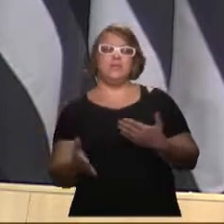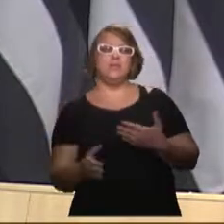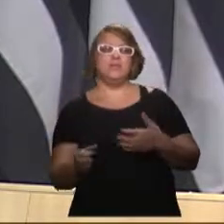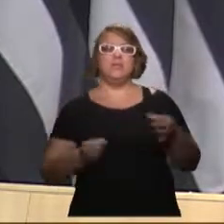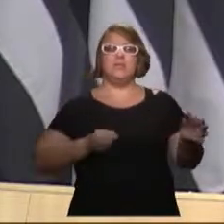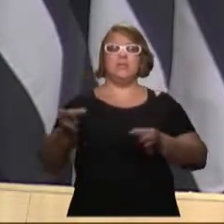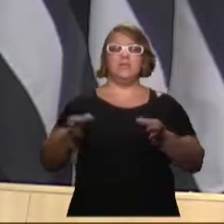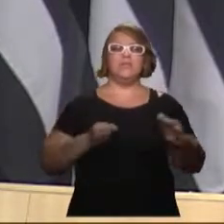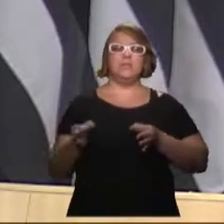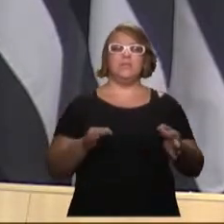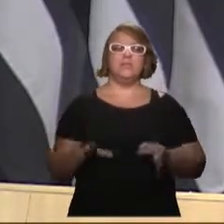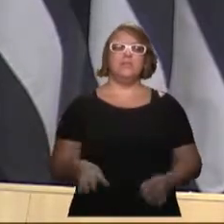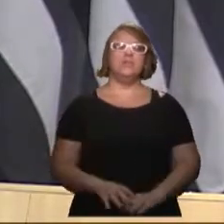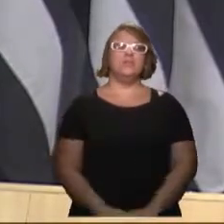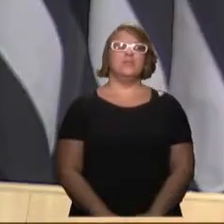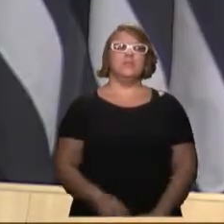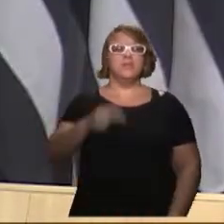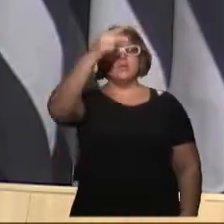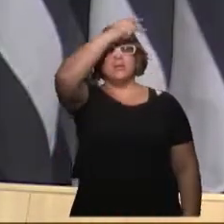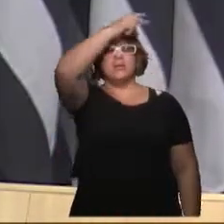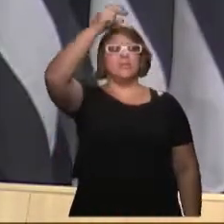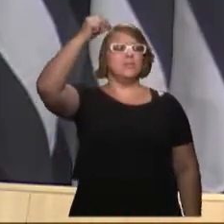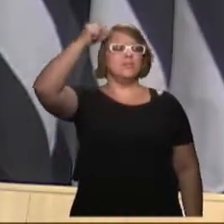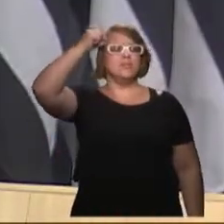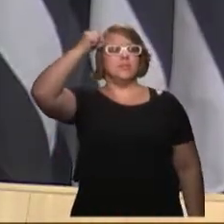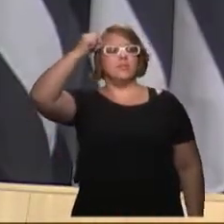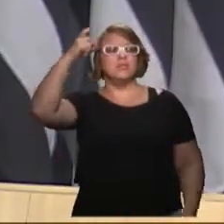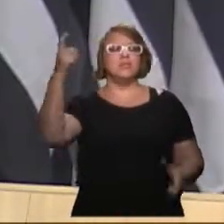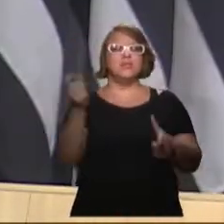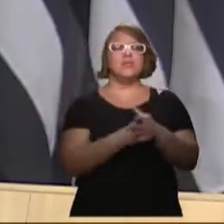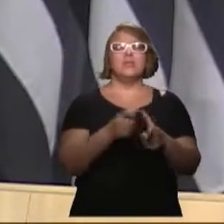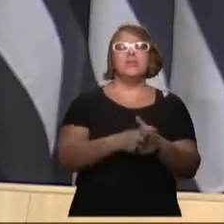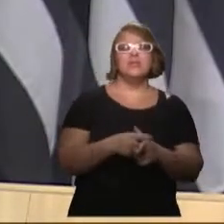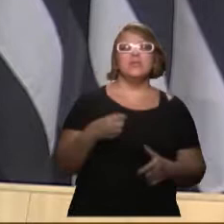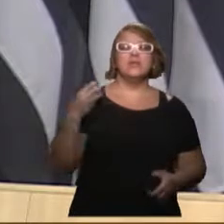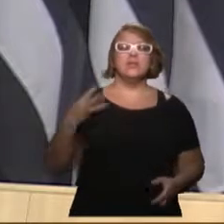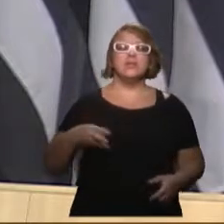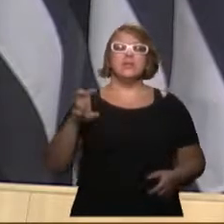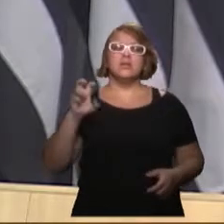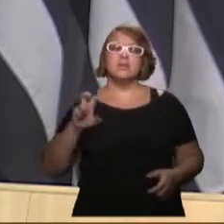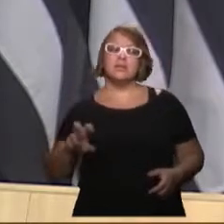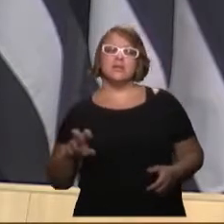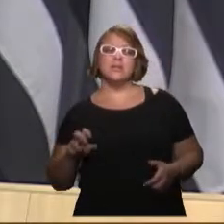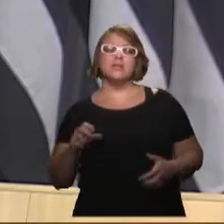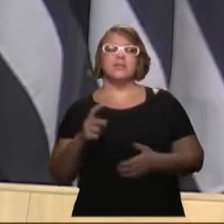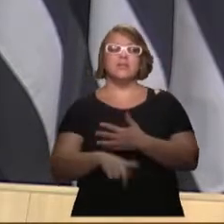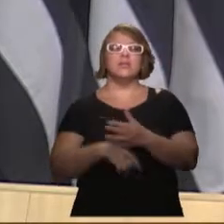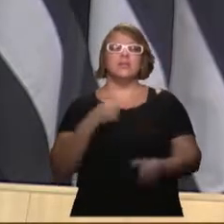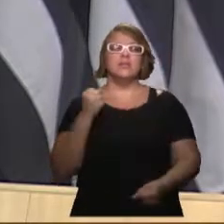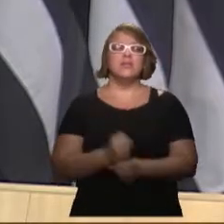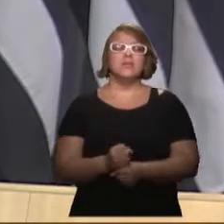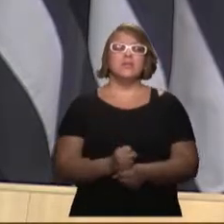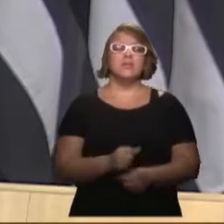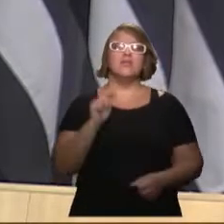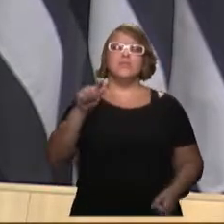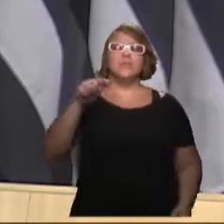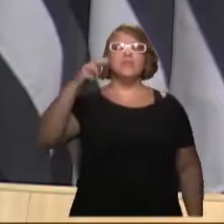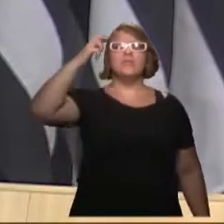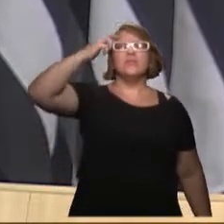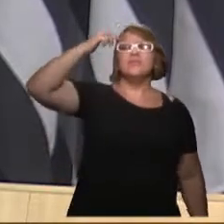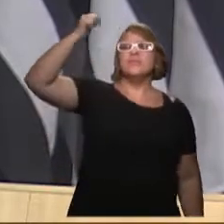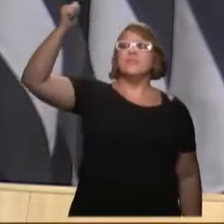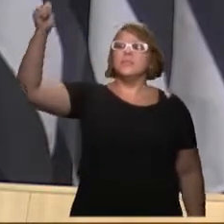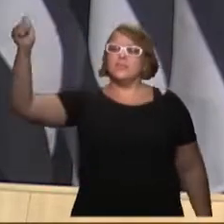vai se endividar durante 35 anos. Você já imaginou, você na sua casa, assumir uma dívida de